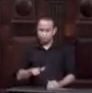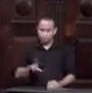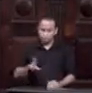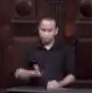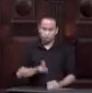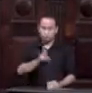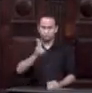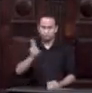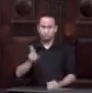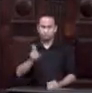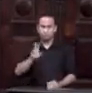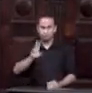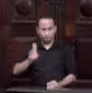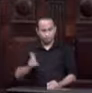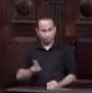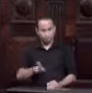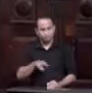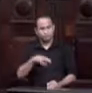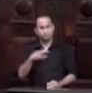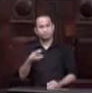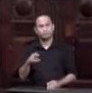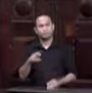usando um argumento